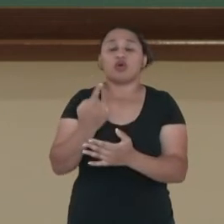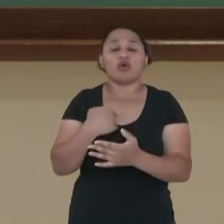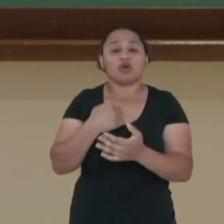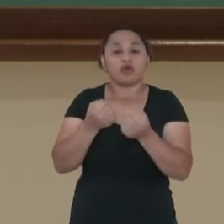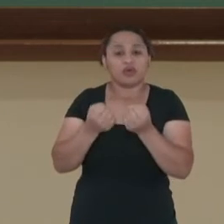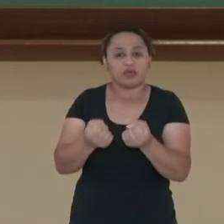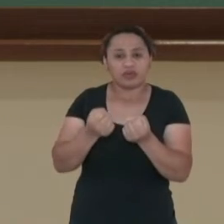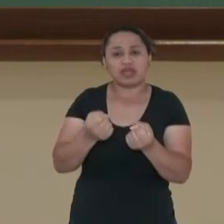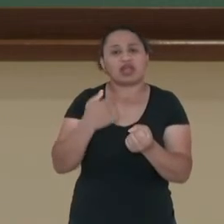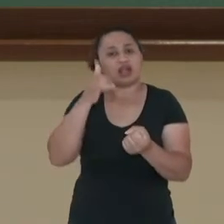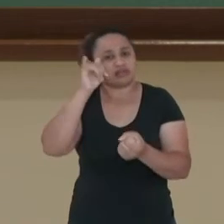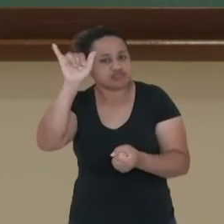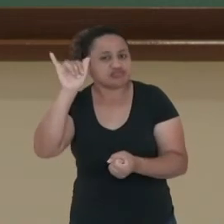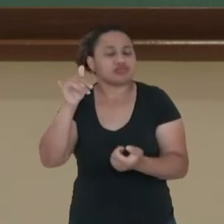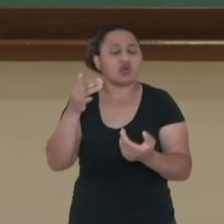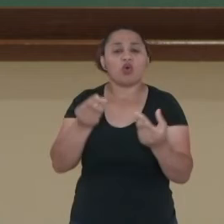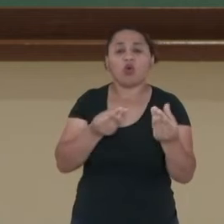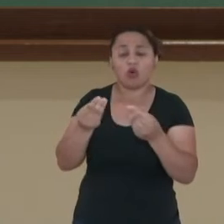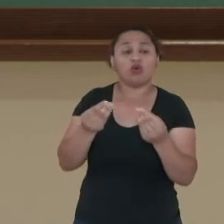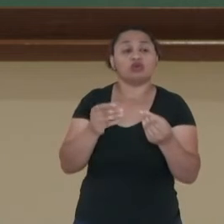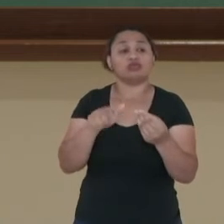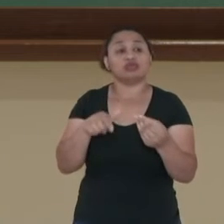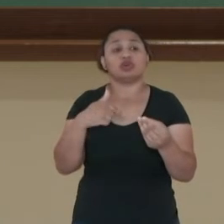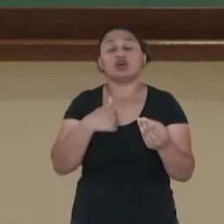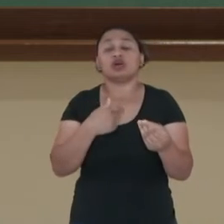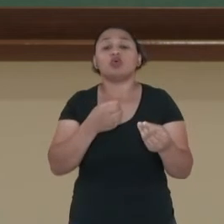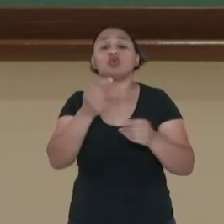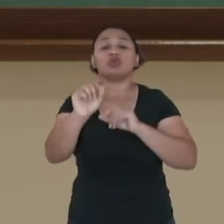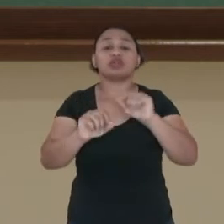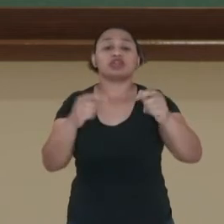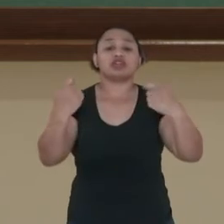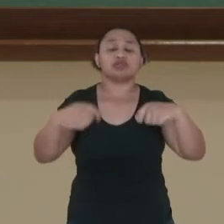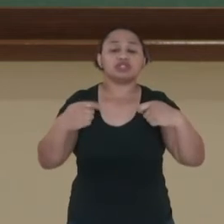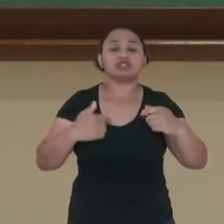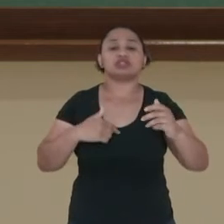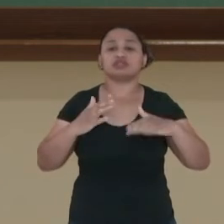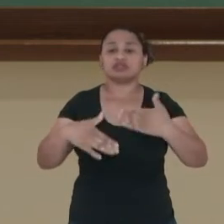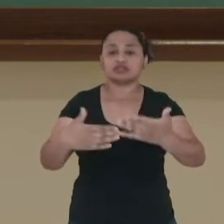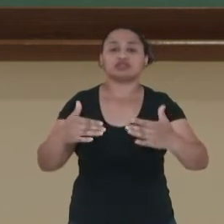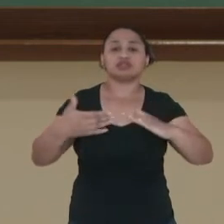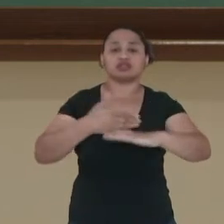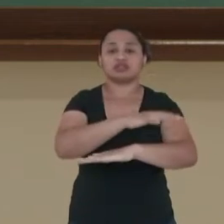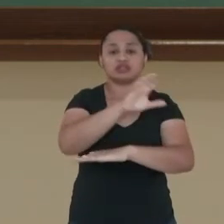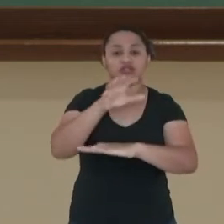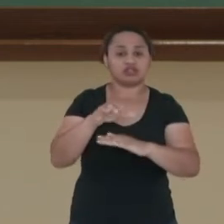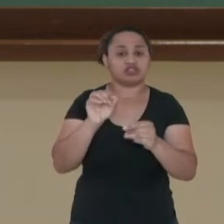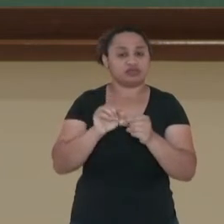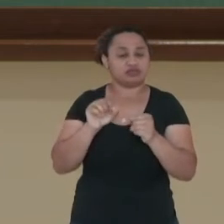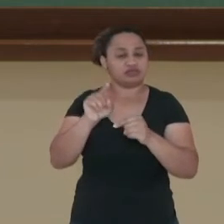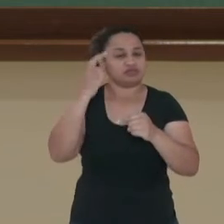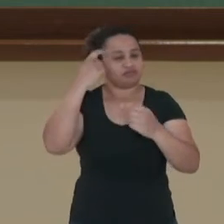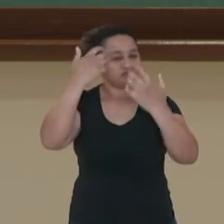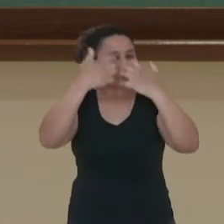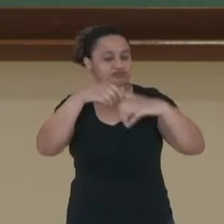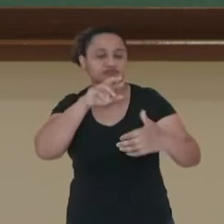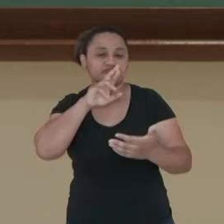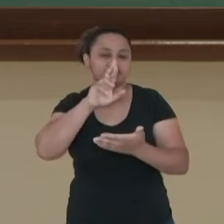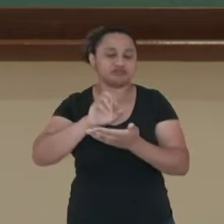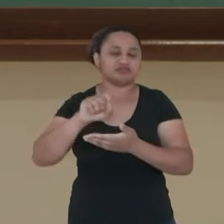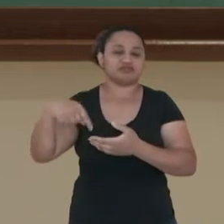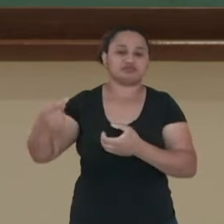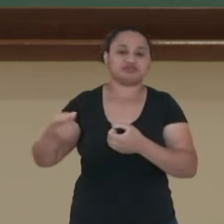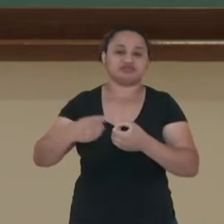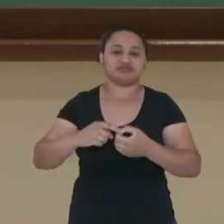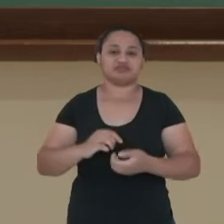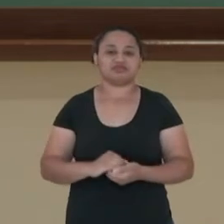geral, de boi e vaca, para se produzir, né, qual que seria ali a pegada ecológica para se produzir isso. Dá uma pensadinha e já